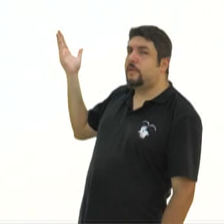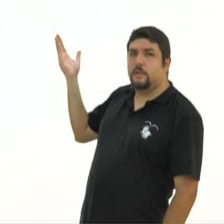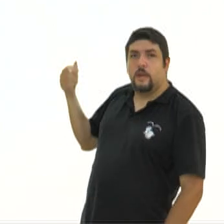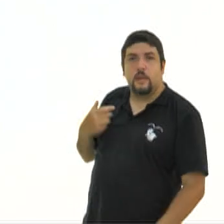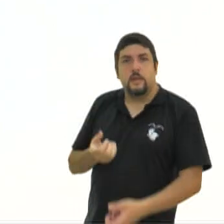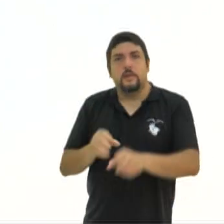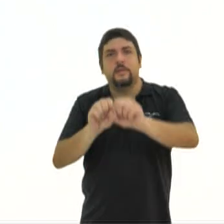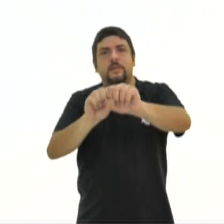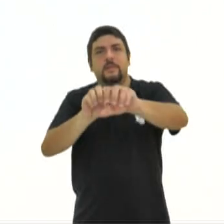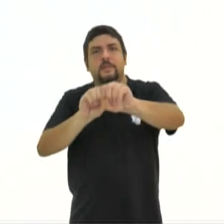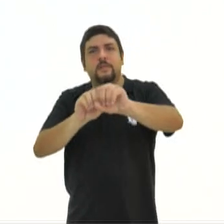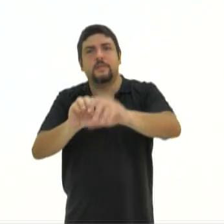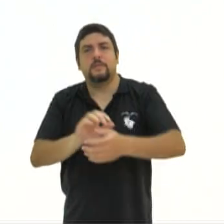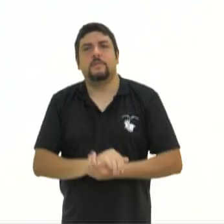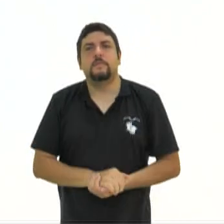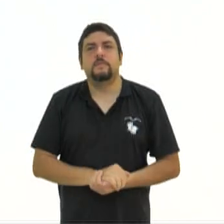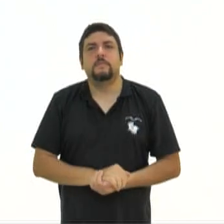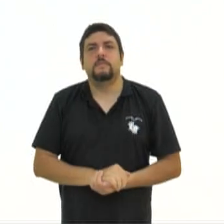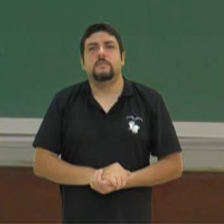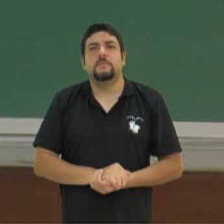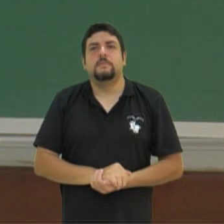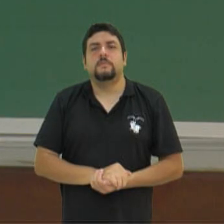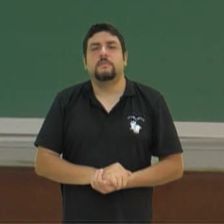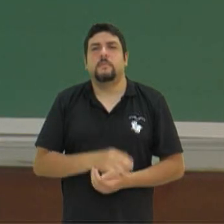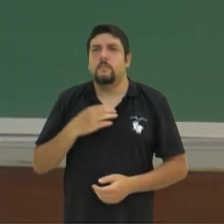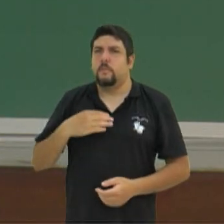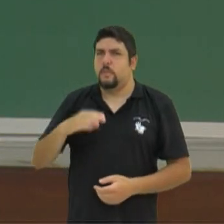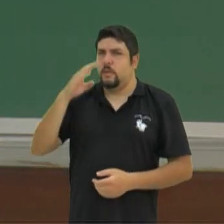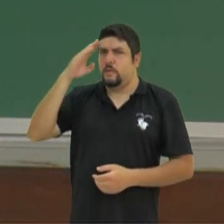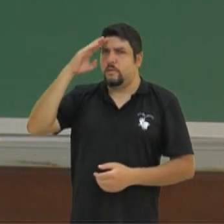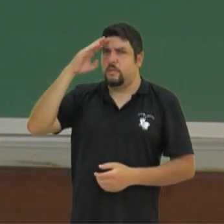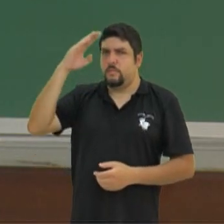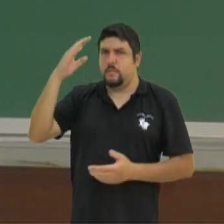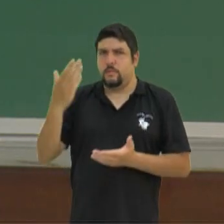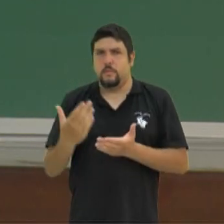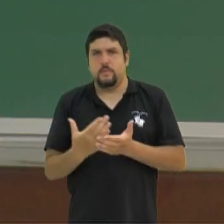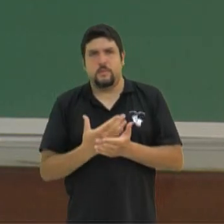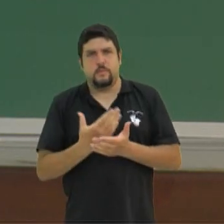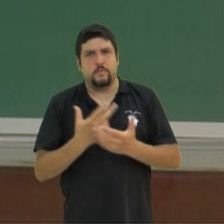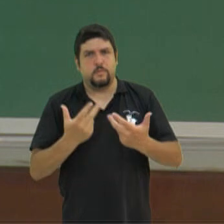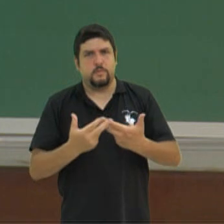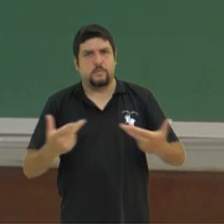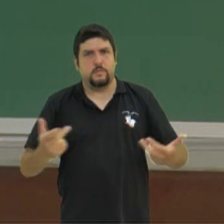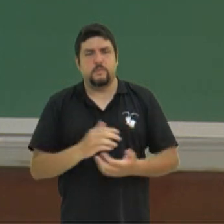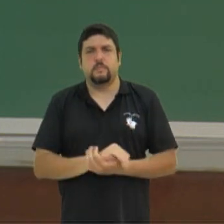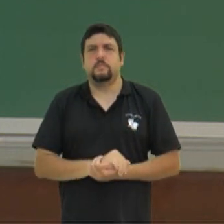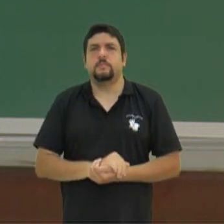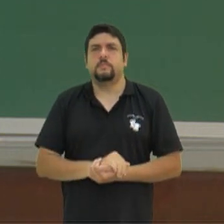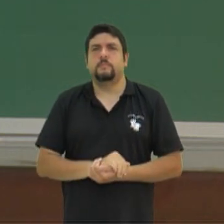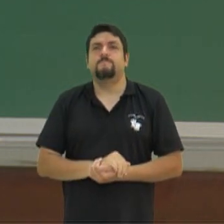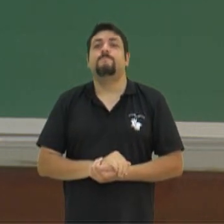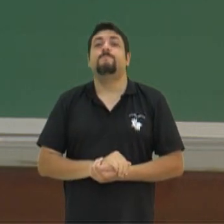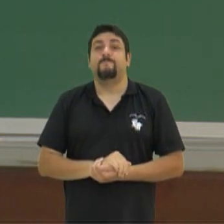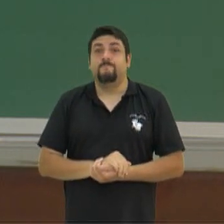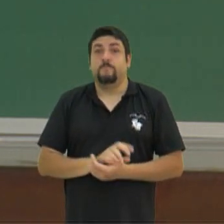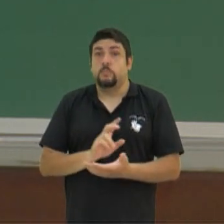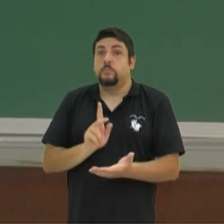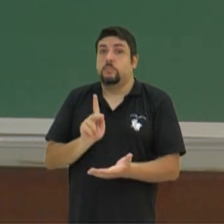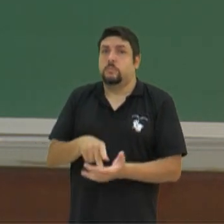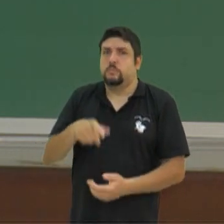Descartes. Principais obras de René Descartes. Quando a gente fala em Descartes, olha, tem aí uma